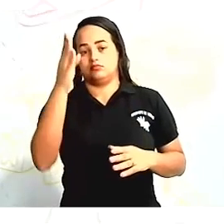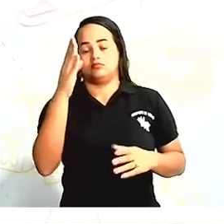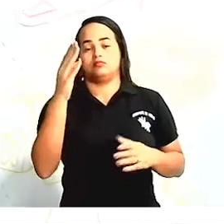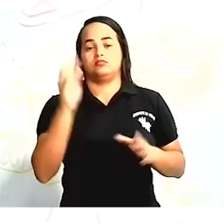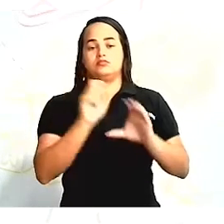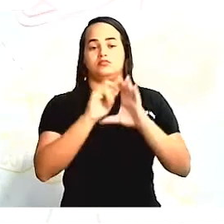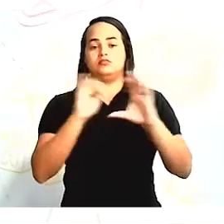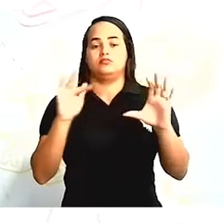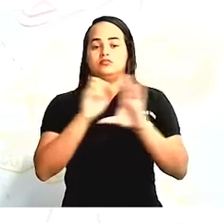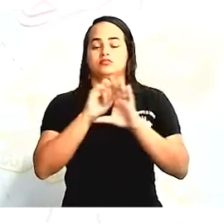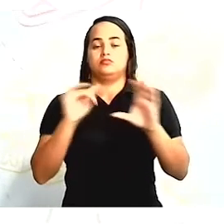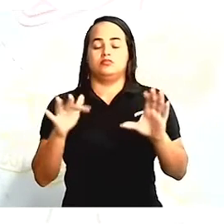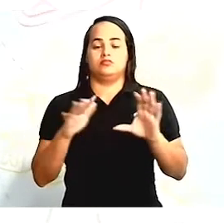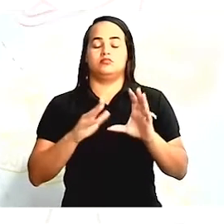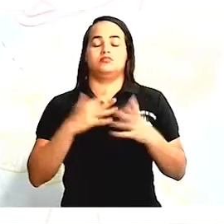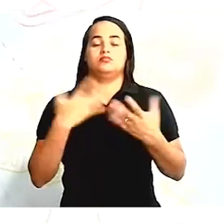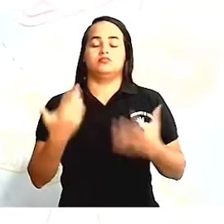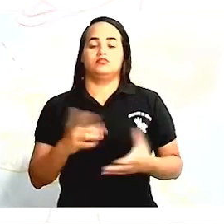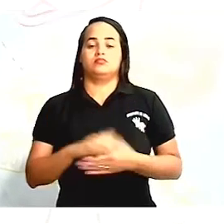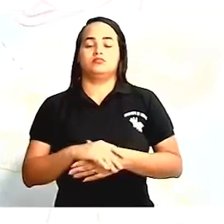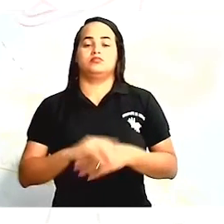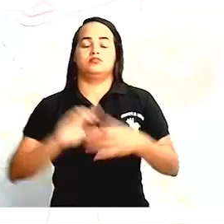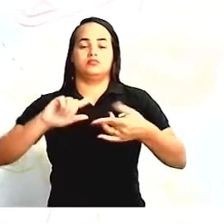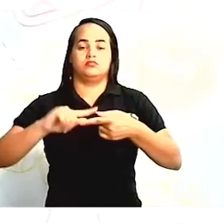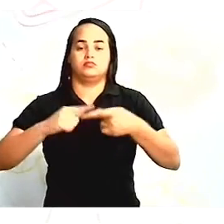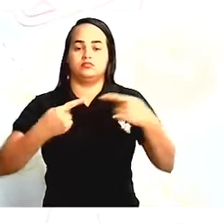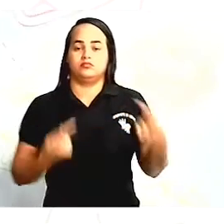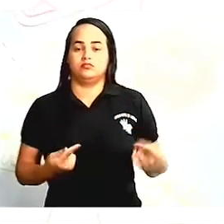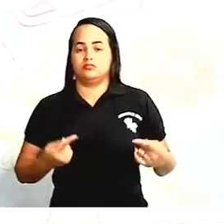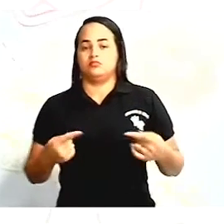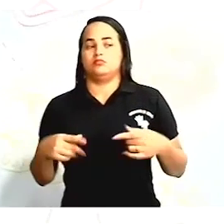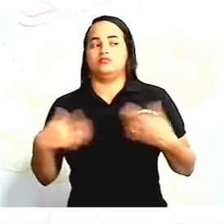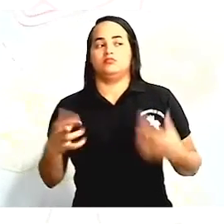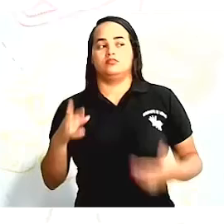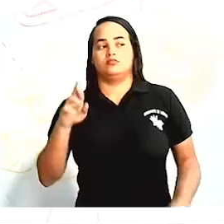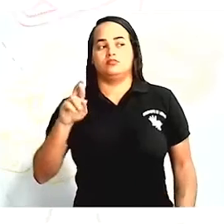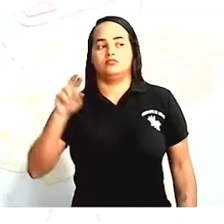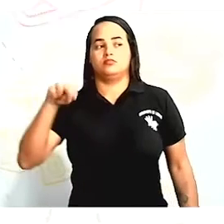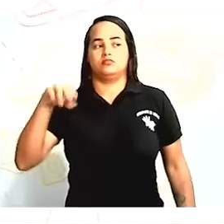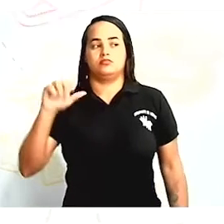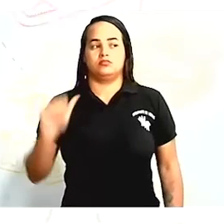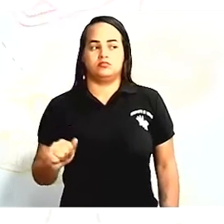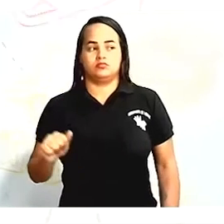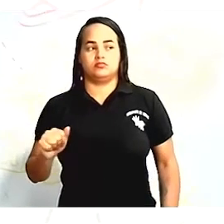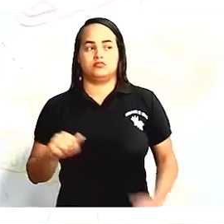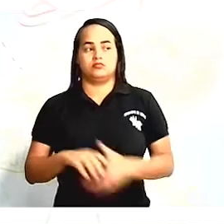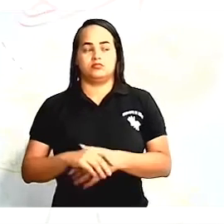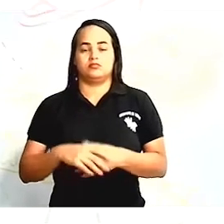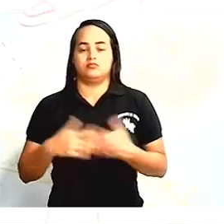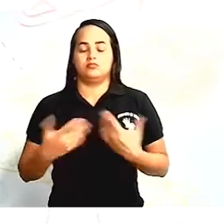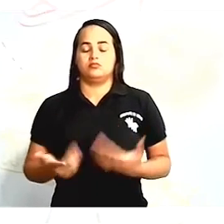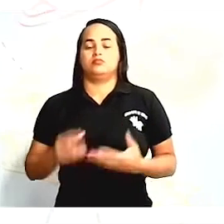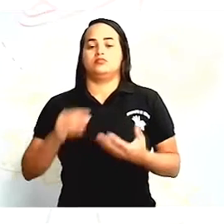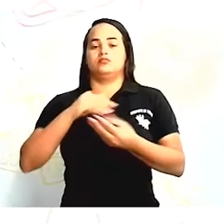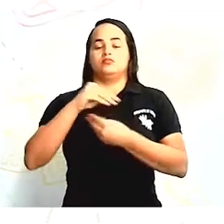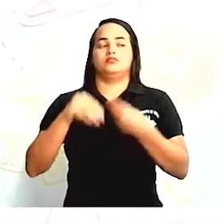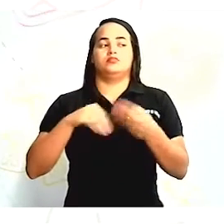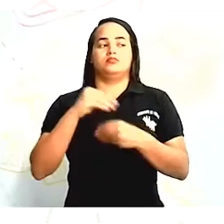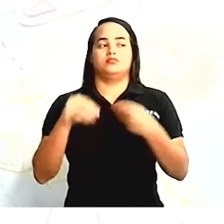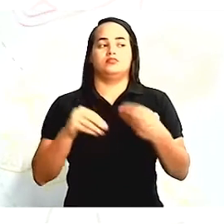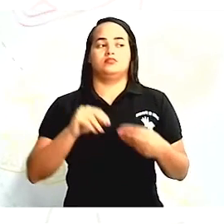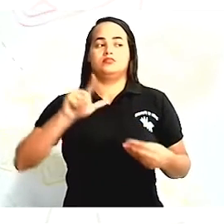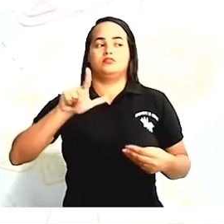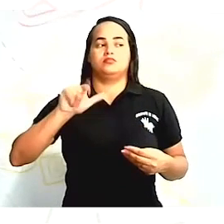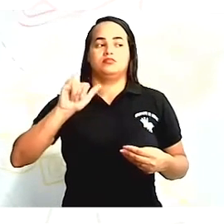sua informação genética, ou seja, nos seus genes, na forma de RNA, uma membrana lipídica. Lembra o que é uma